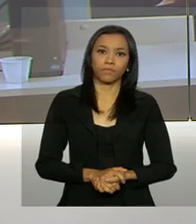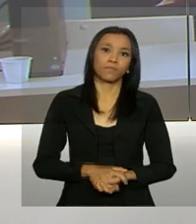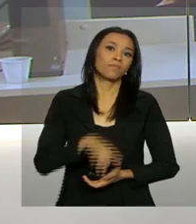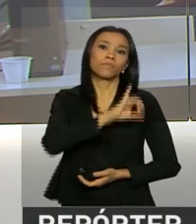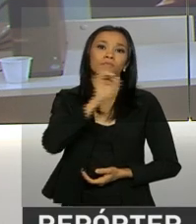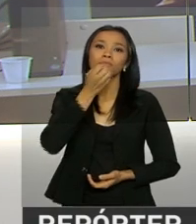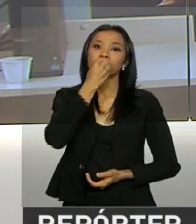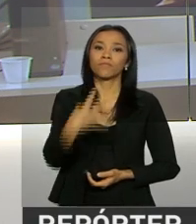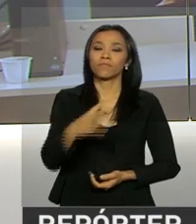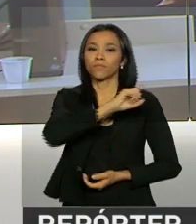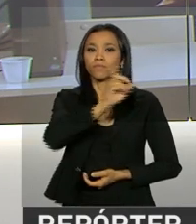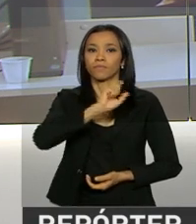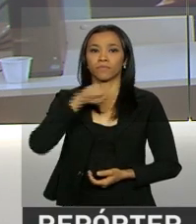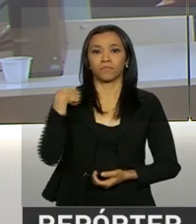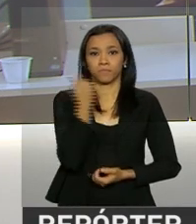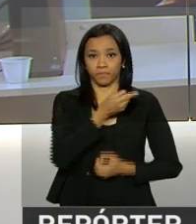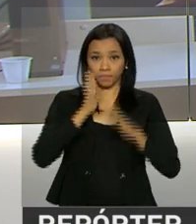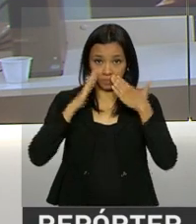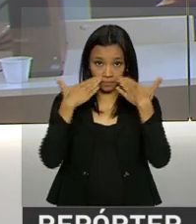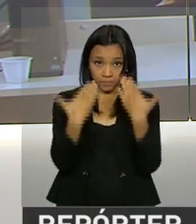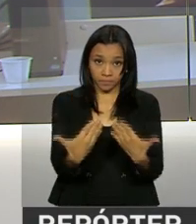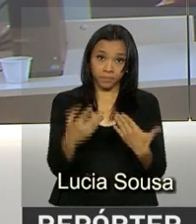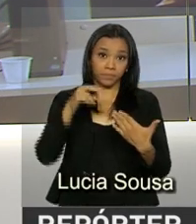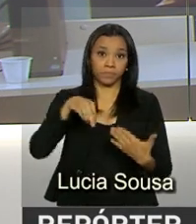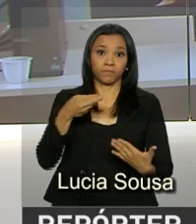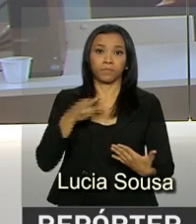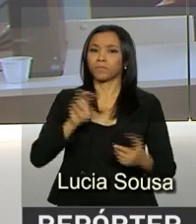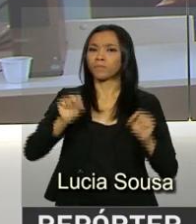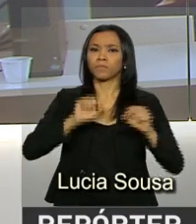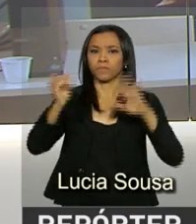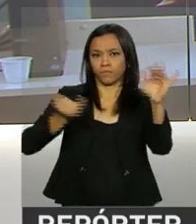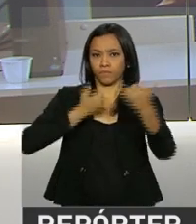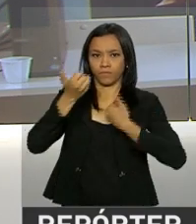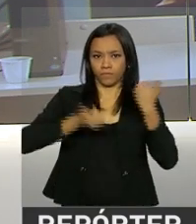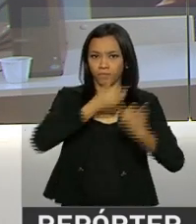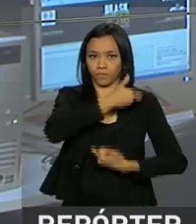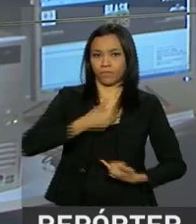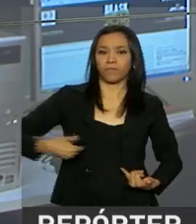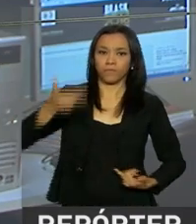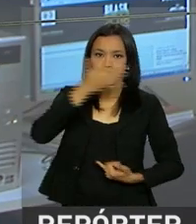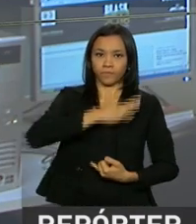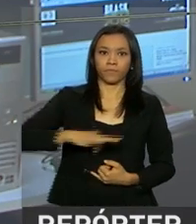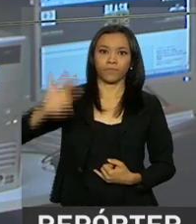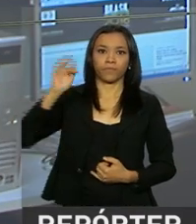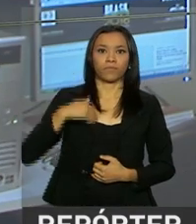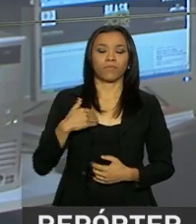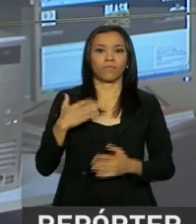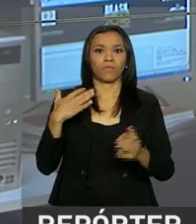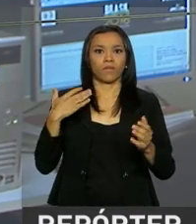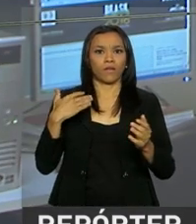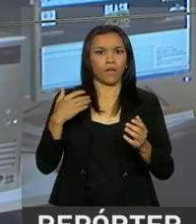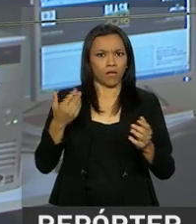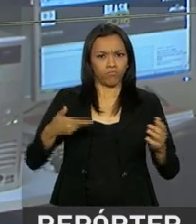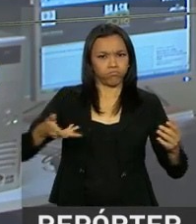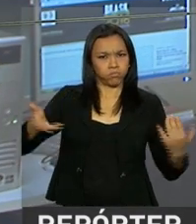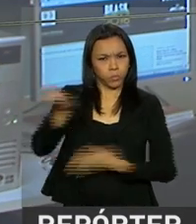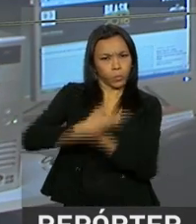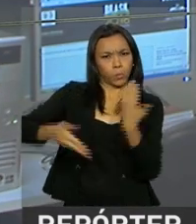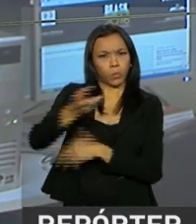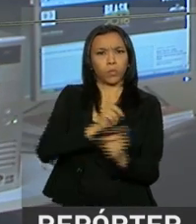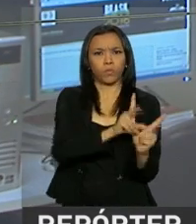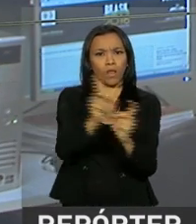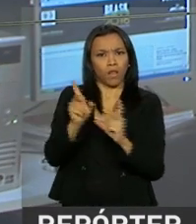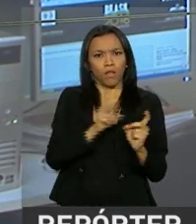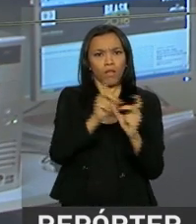Olá, bom dia. Estamos de volta com o repórter NBR e as notícias do governo federal. Aumentar as relações comerciais